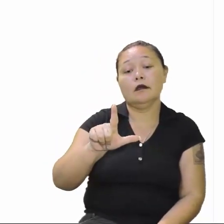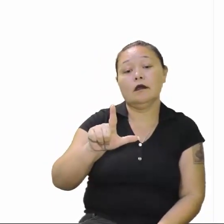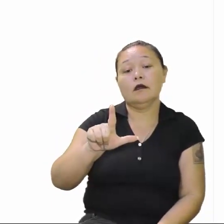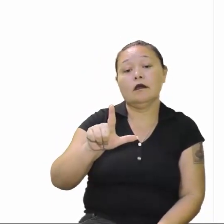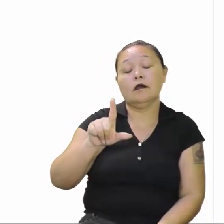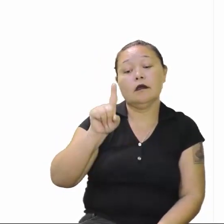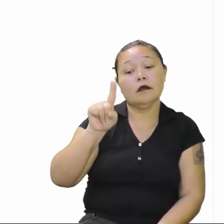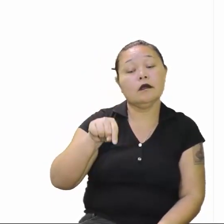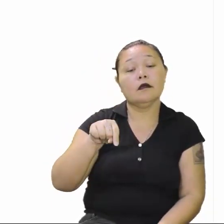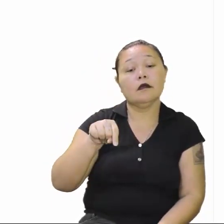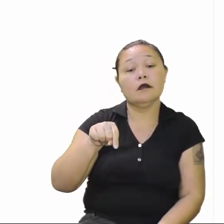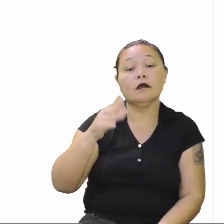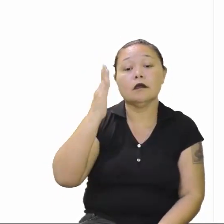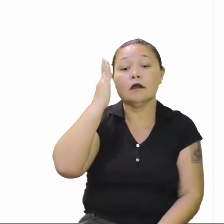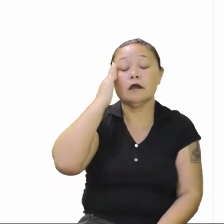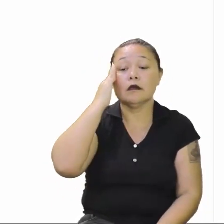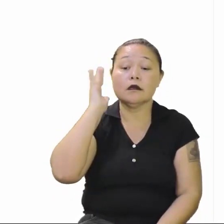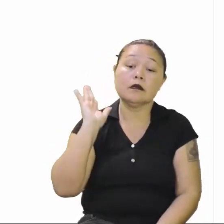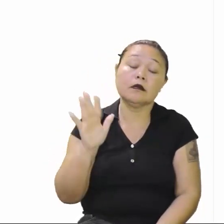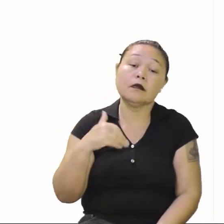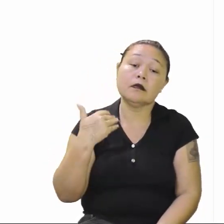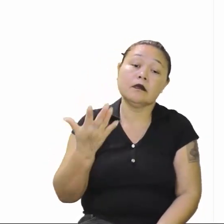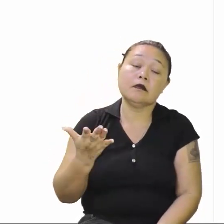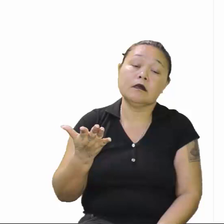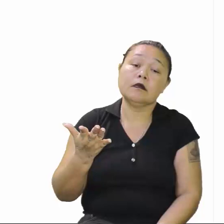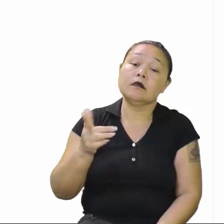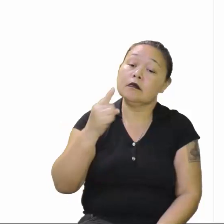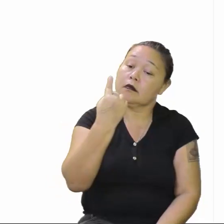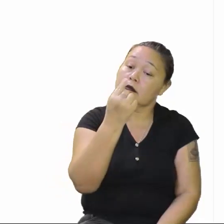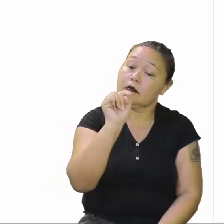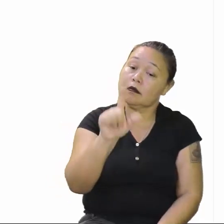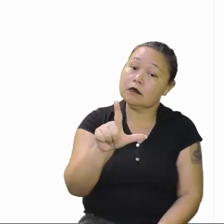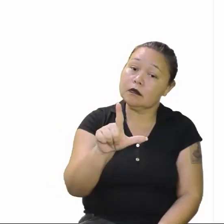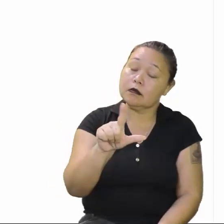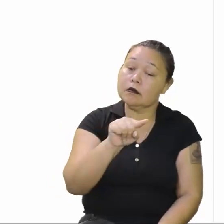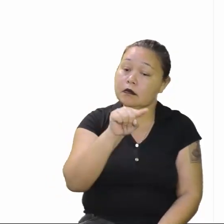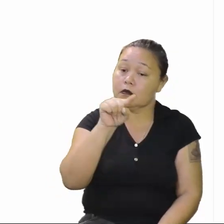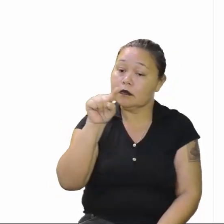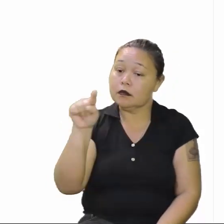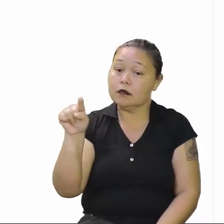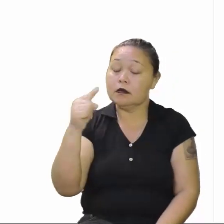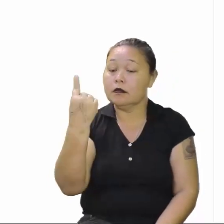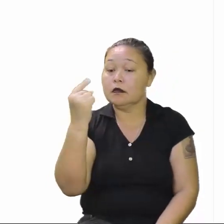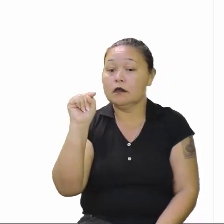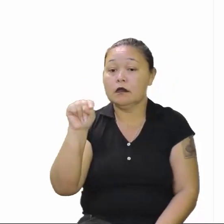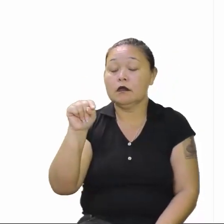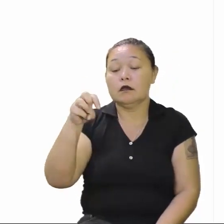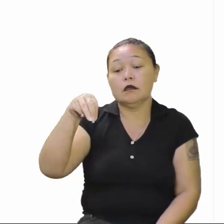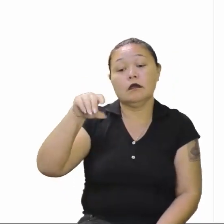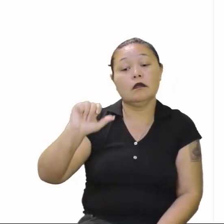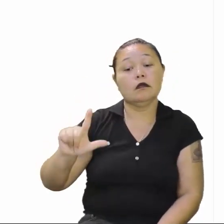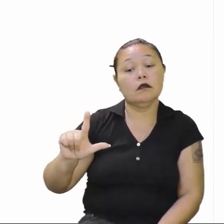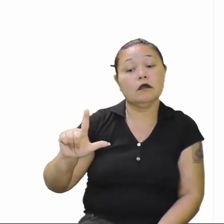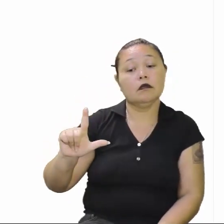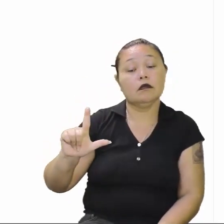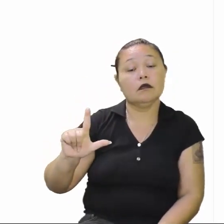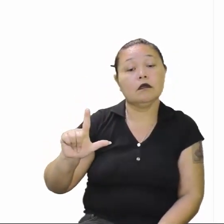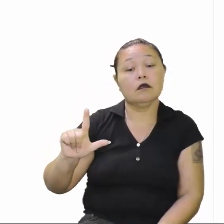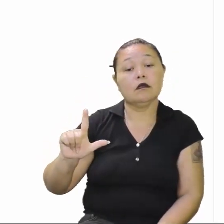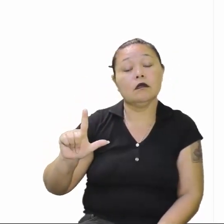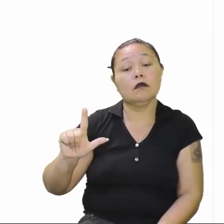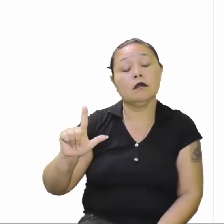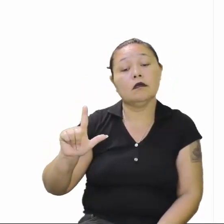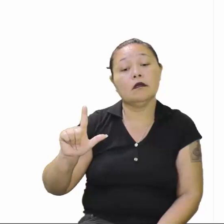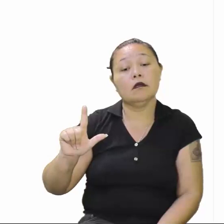Sendo assim, sabemos que 1 litro corresponde a 1.000 mililitros.